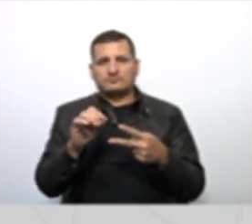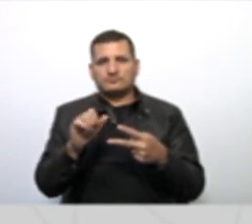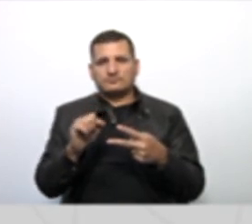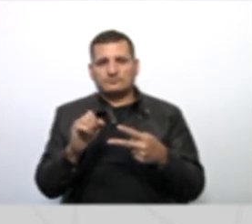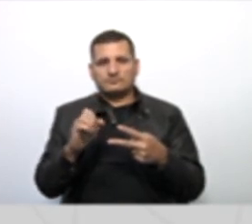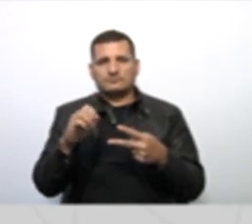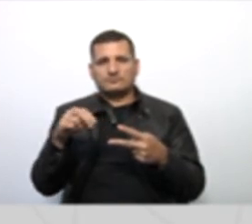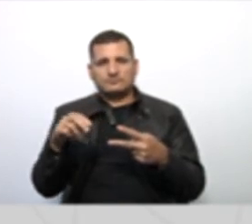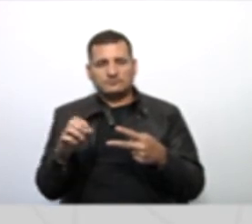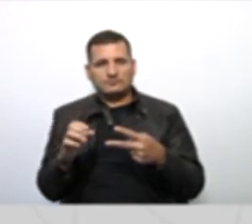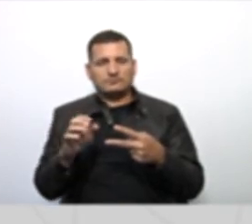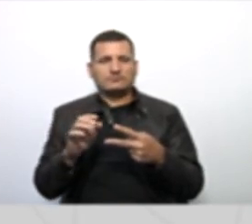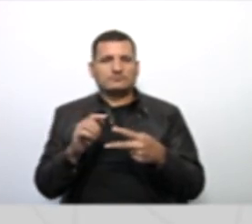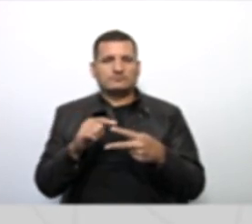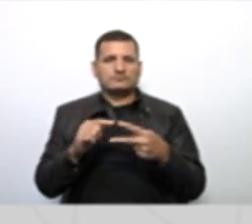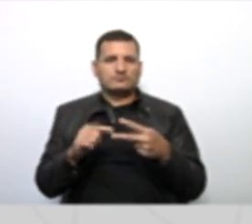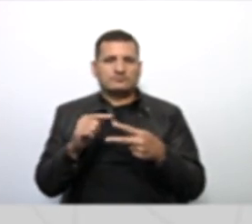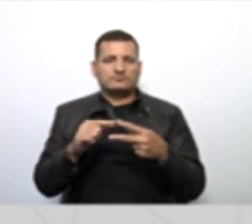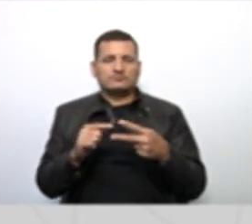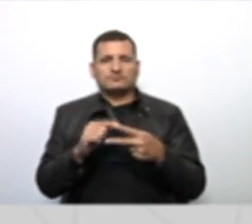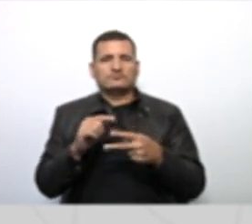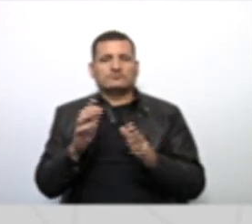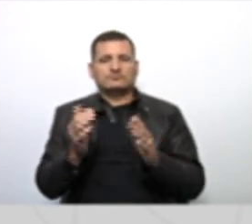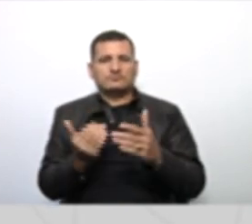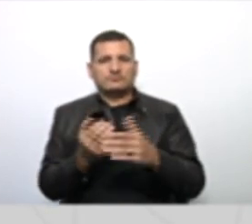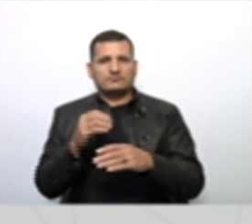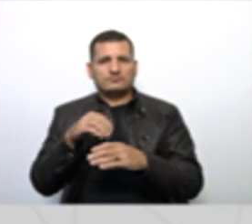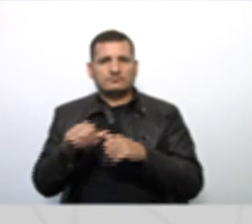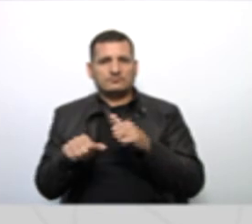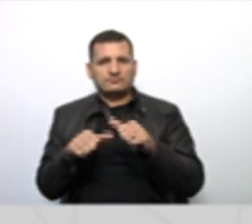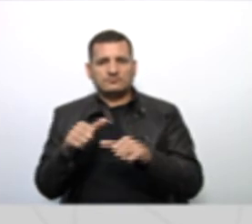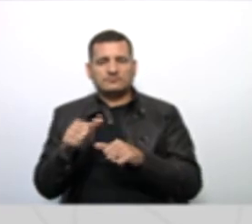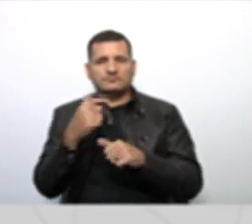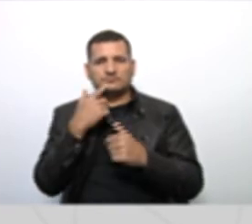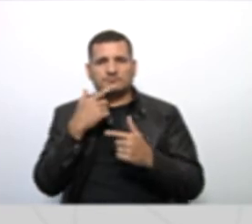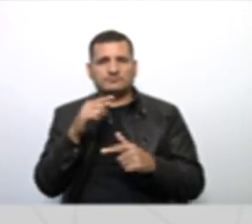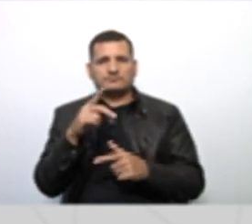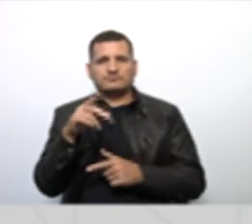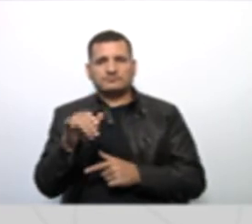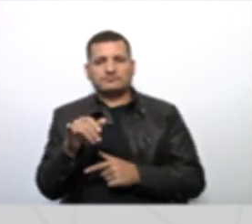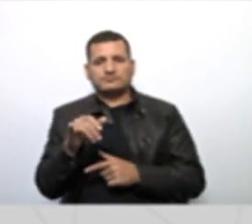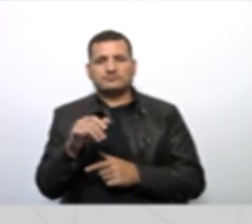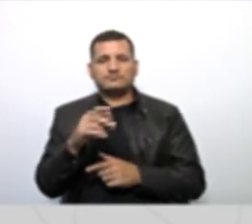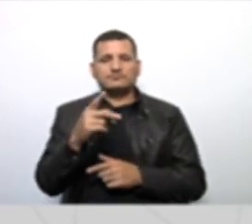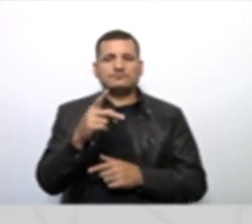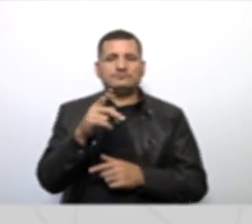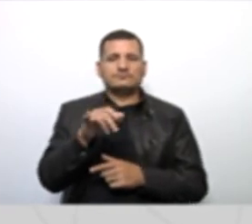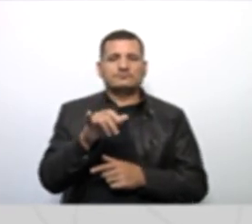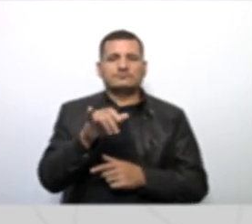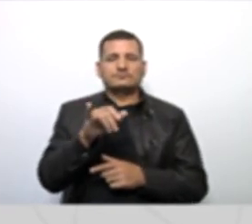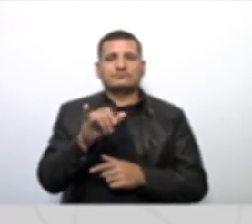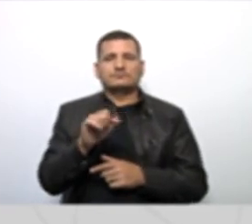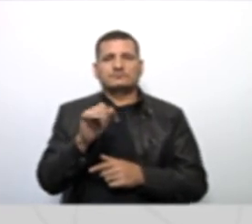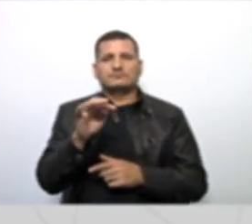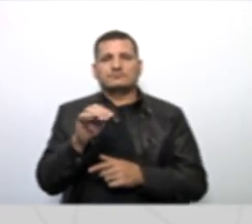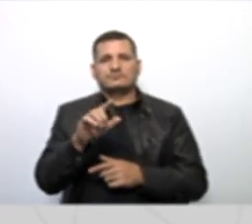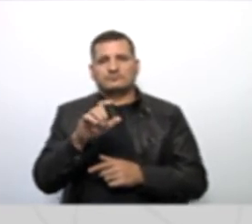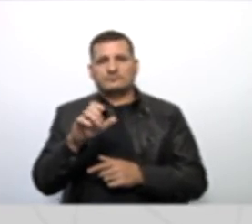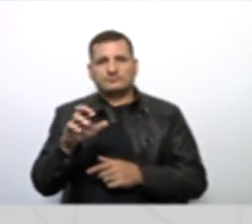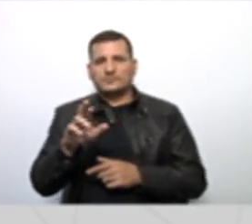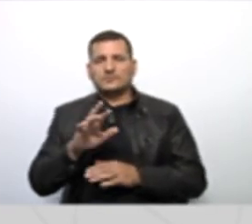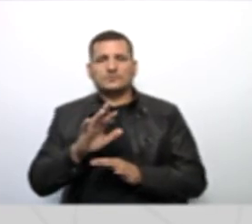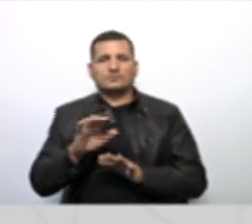para a linguagem Python e Kive. Só que o PyInstaller, ele funciona só com a plataforma